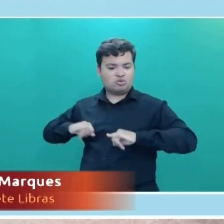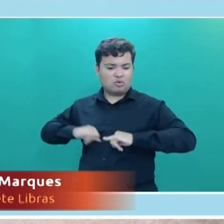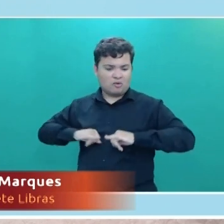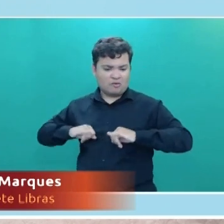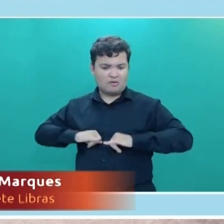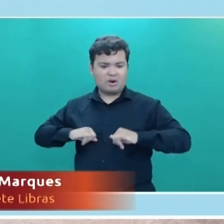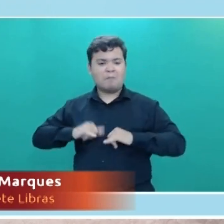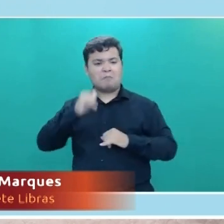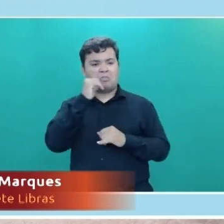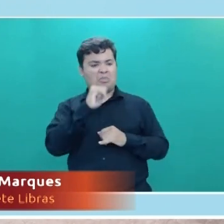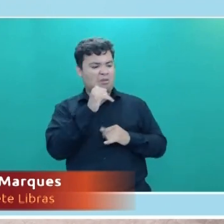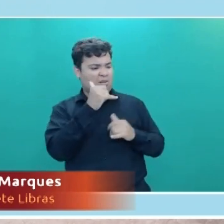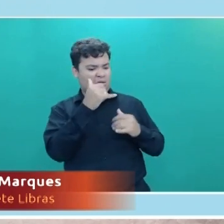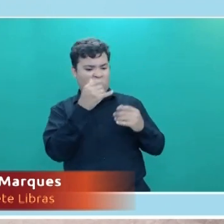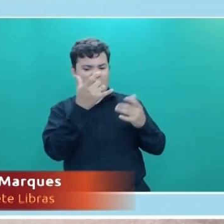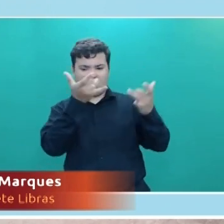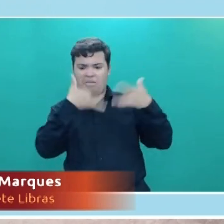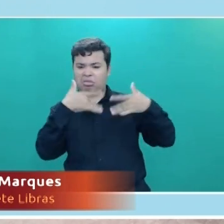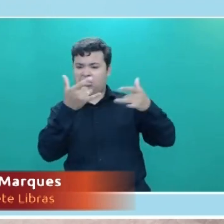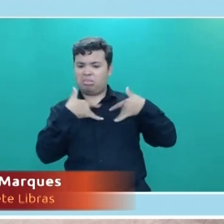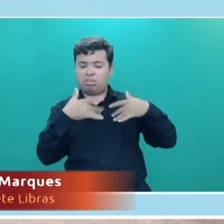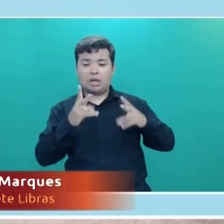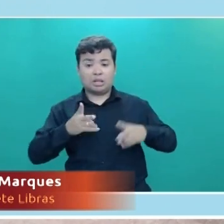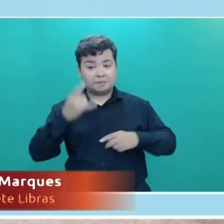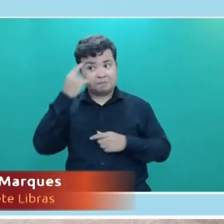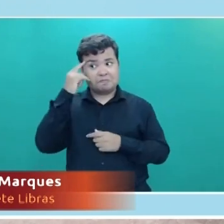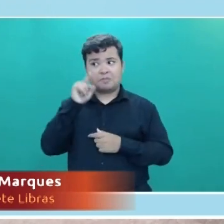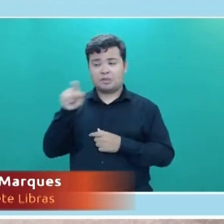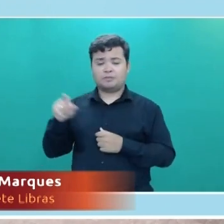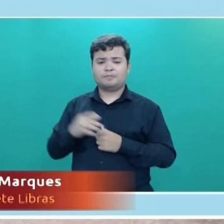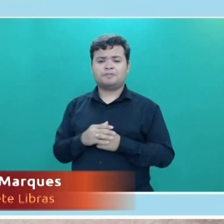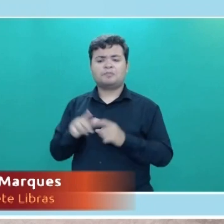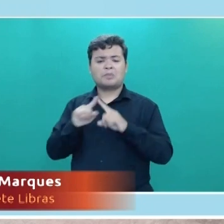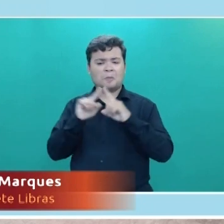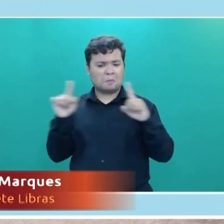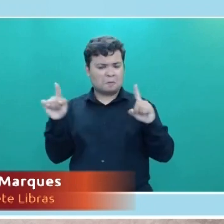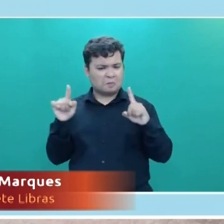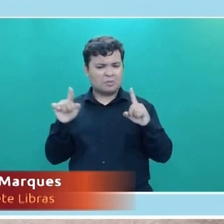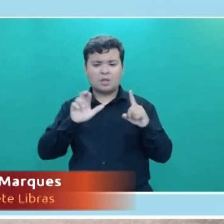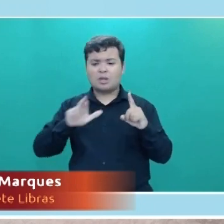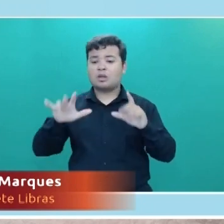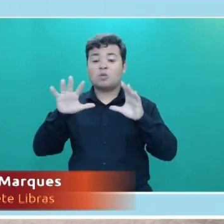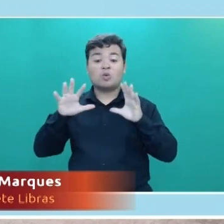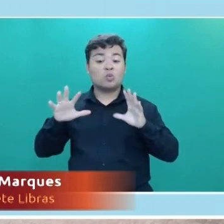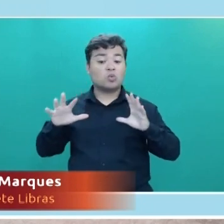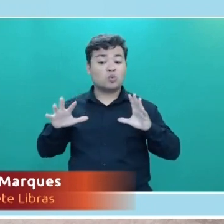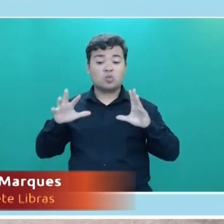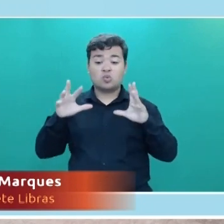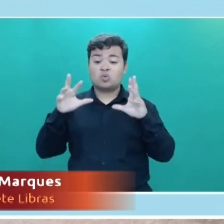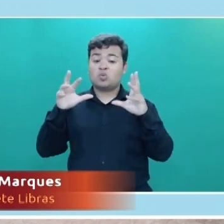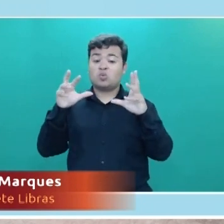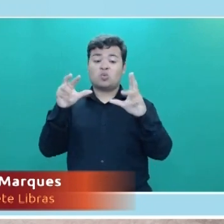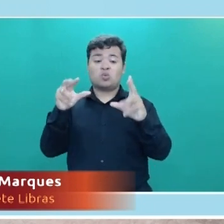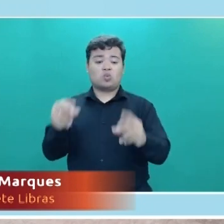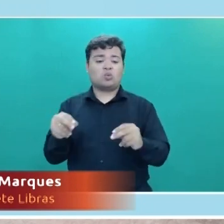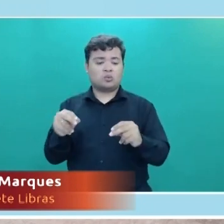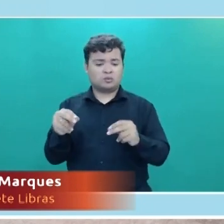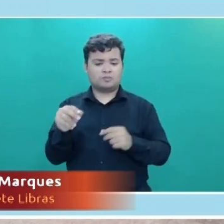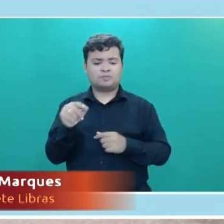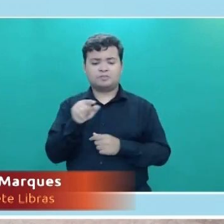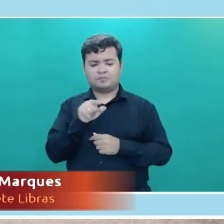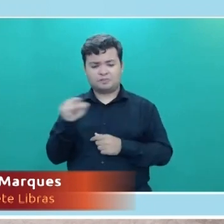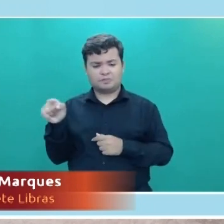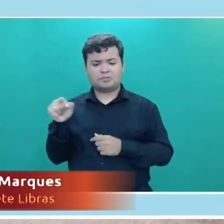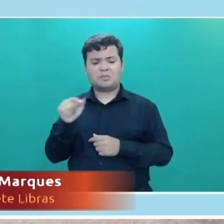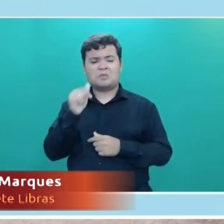pelas mulheres. E nem todos também, dentro do Inceldon, dentro dessa esfera, e são